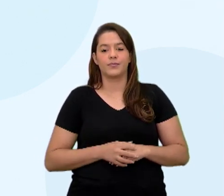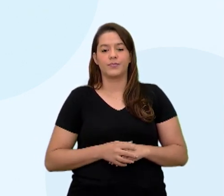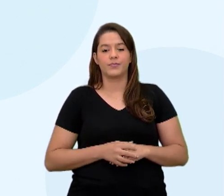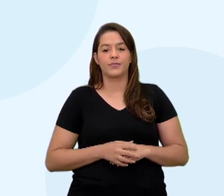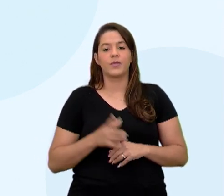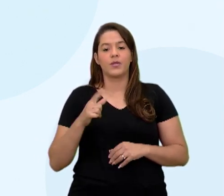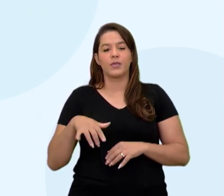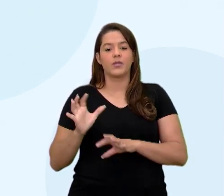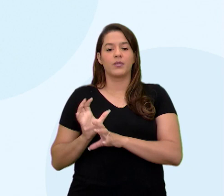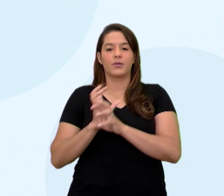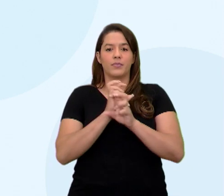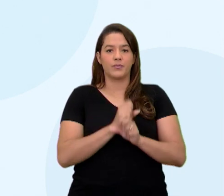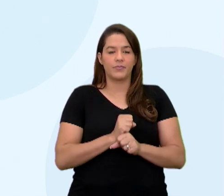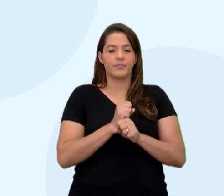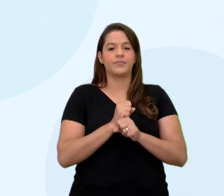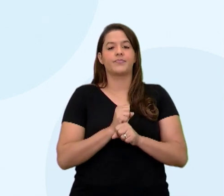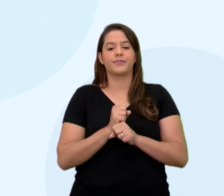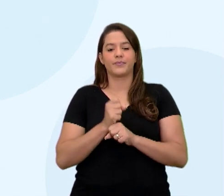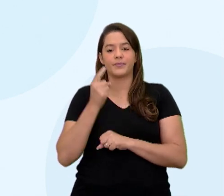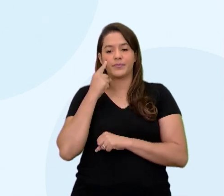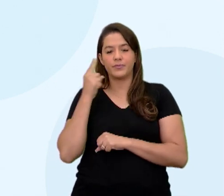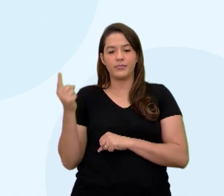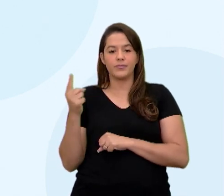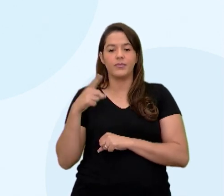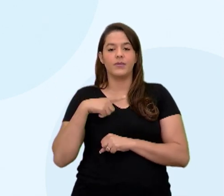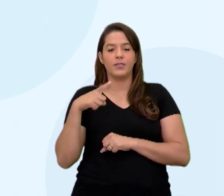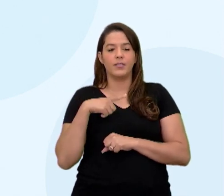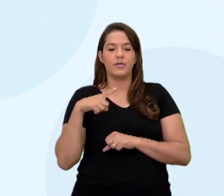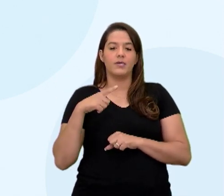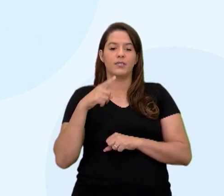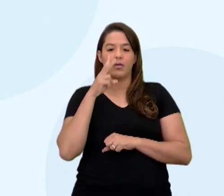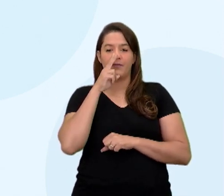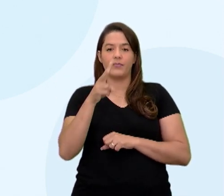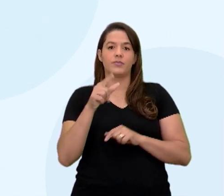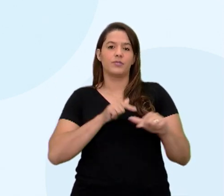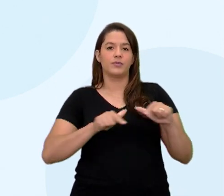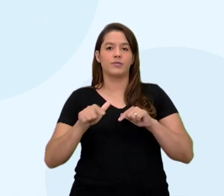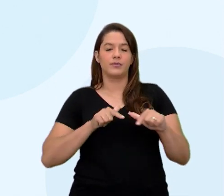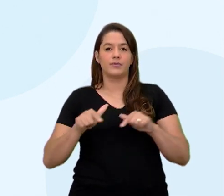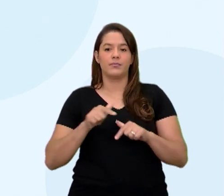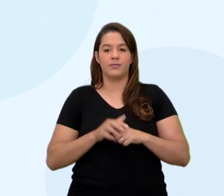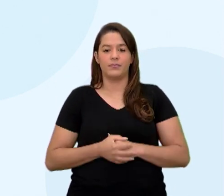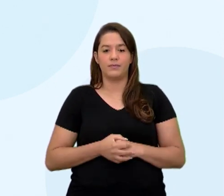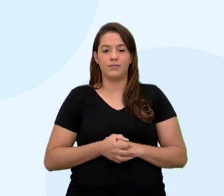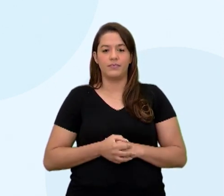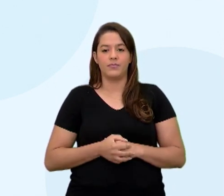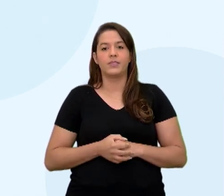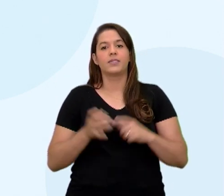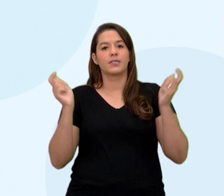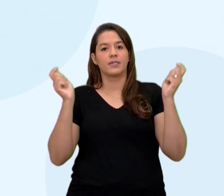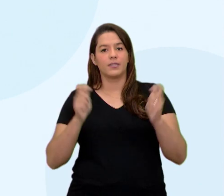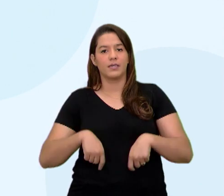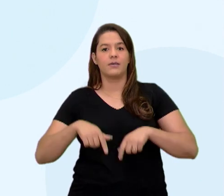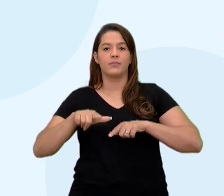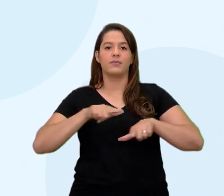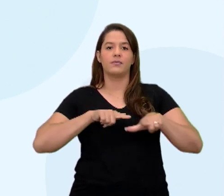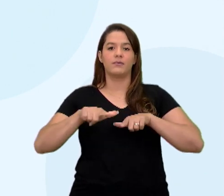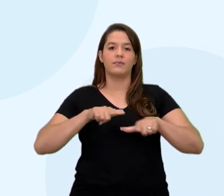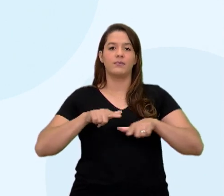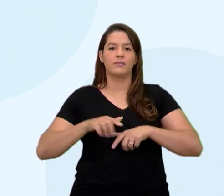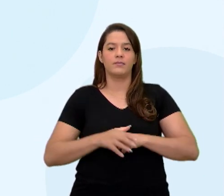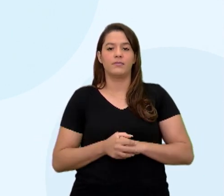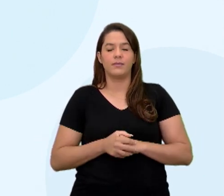E o número de pessoas na força de trabalho. Tá? Que poderiam trabalhar.